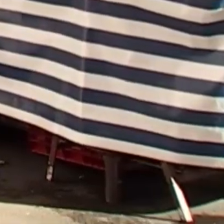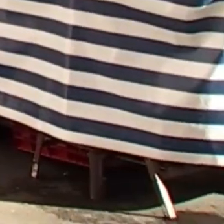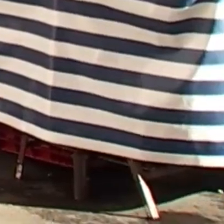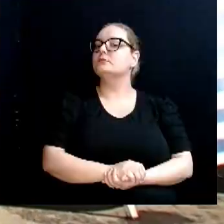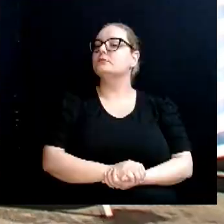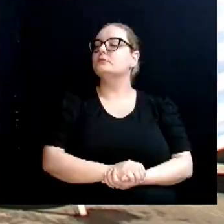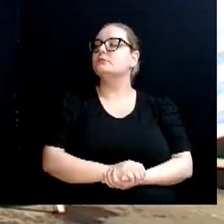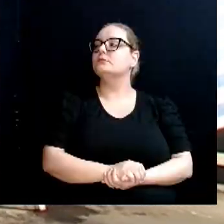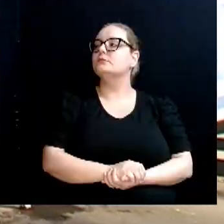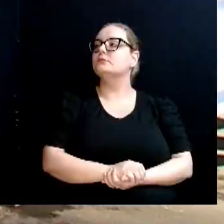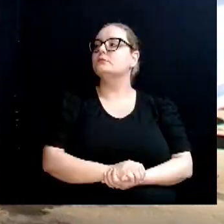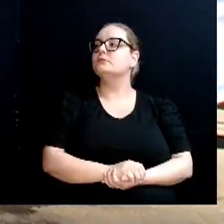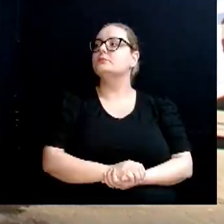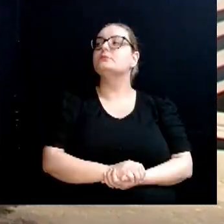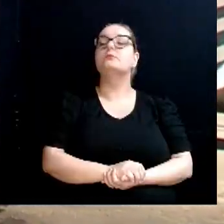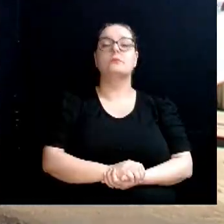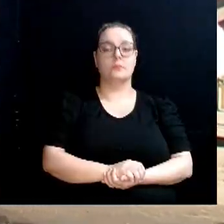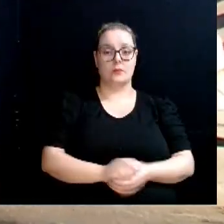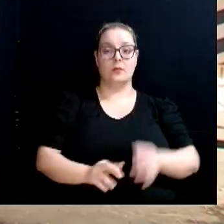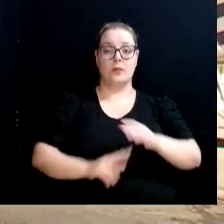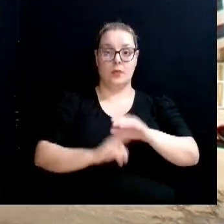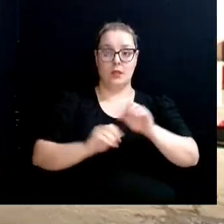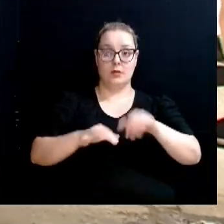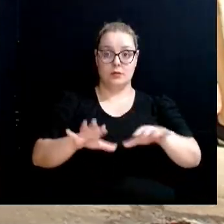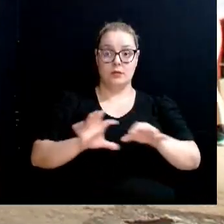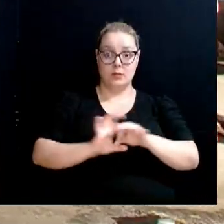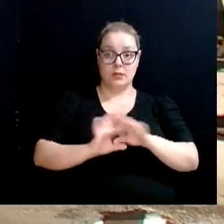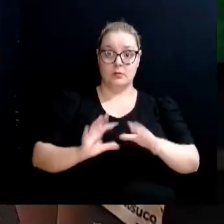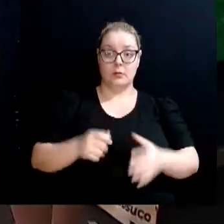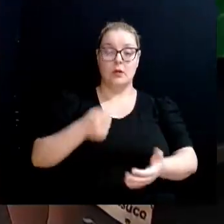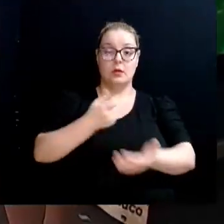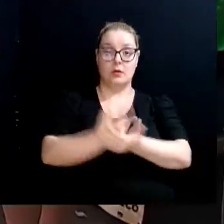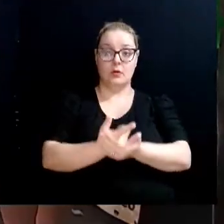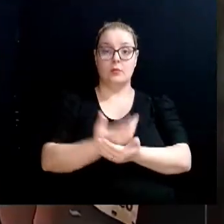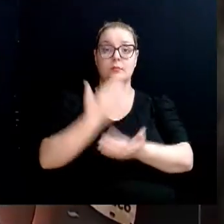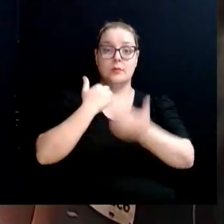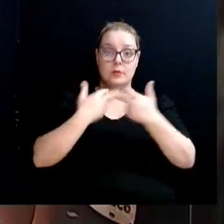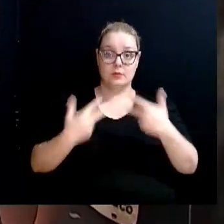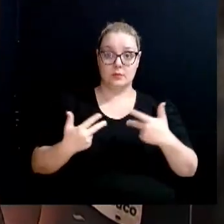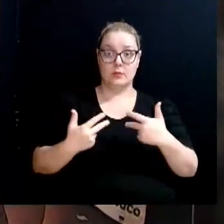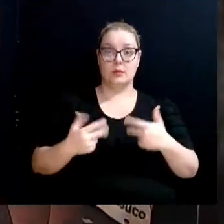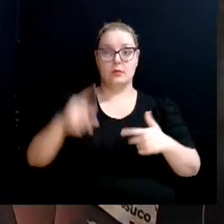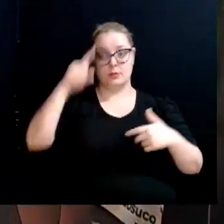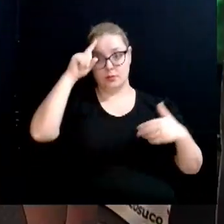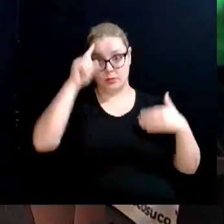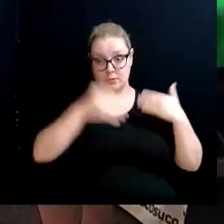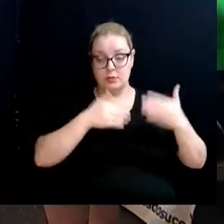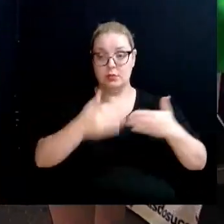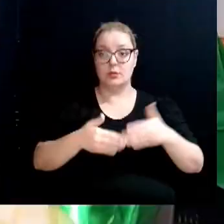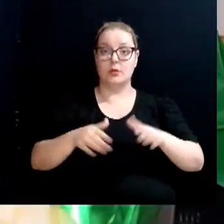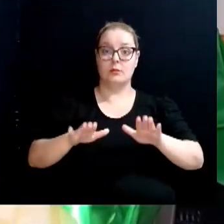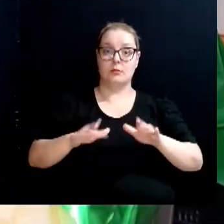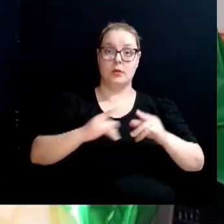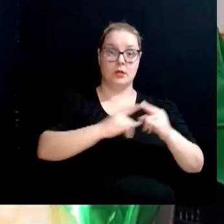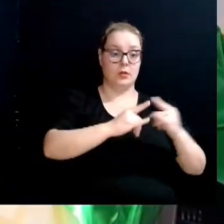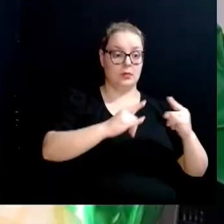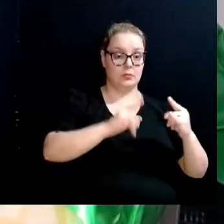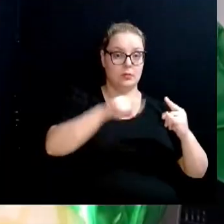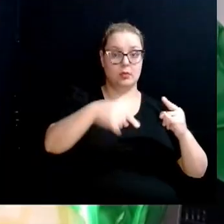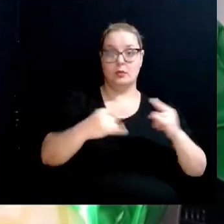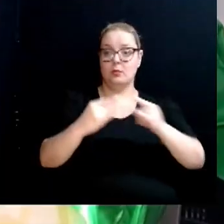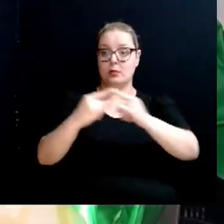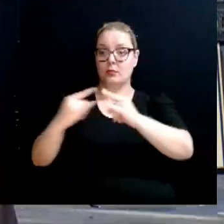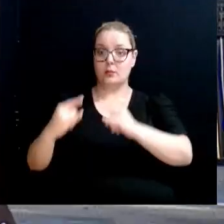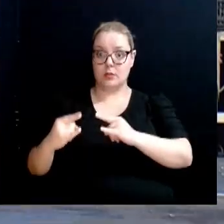Nas feiras livres, a compra de alimentos faz parte da rotina. Mas entre uma barraca e outra também estão